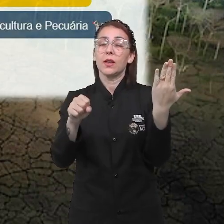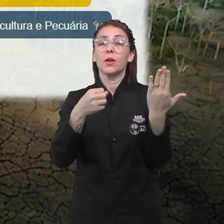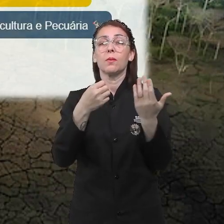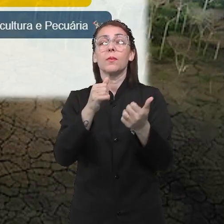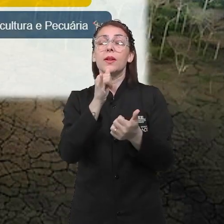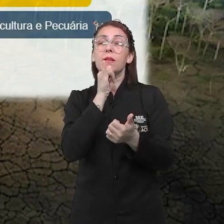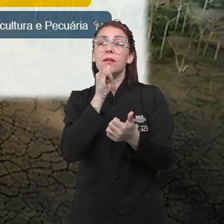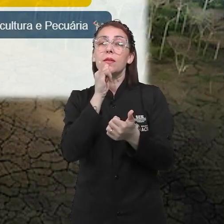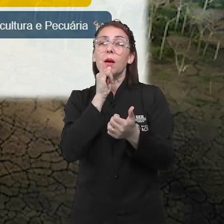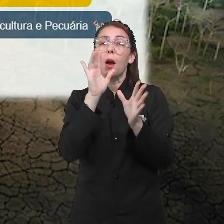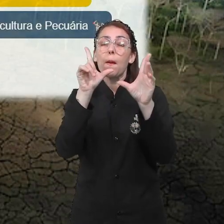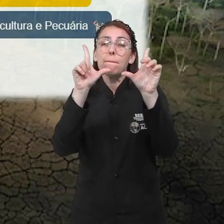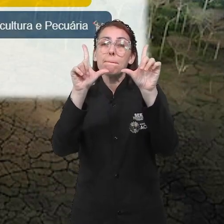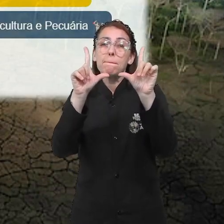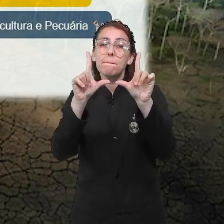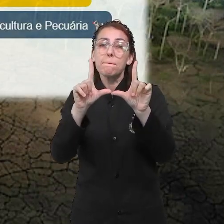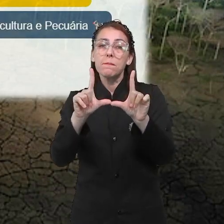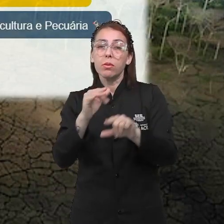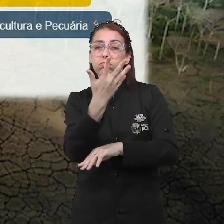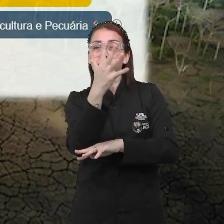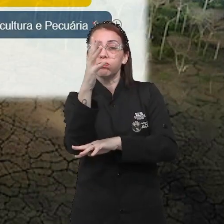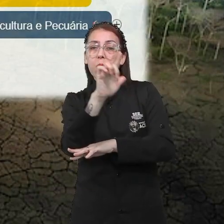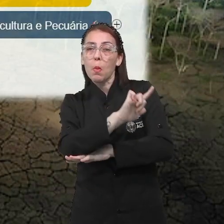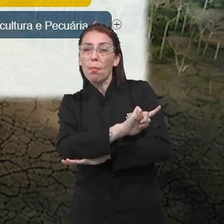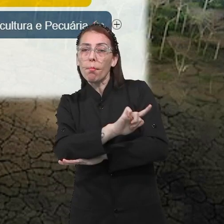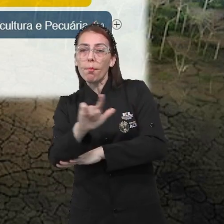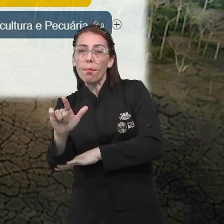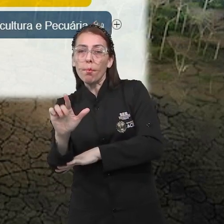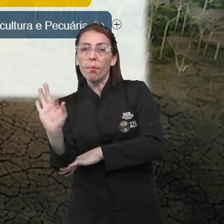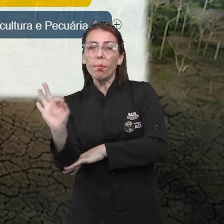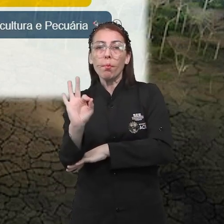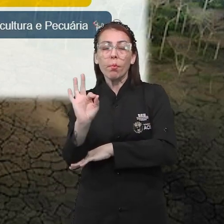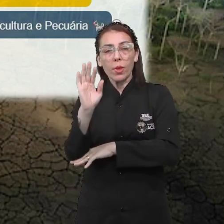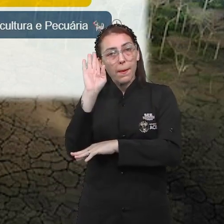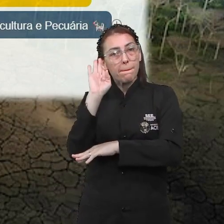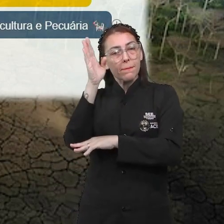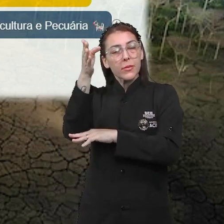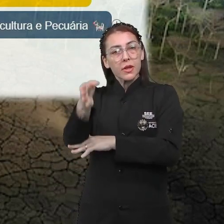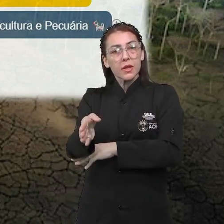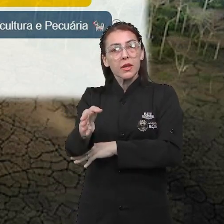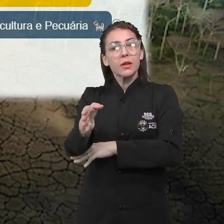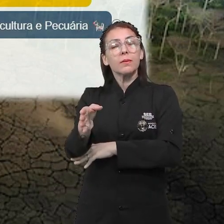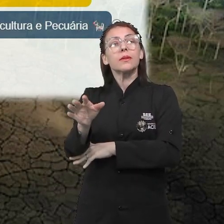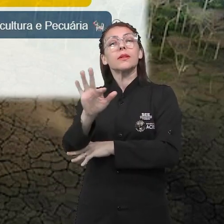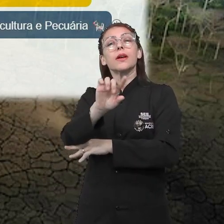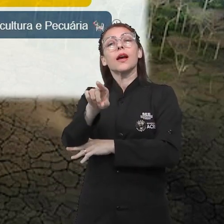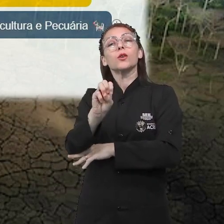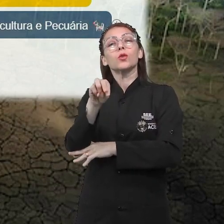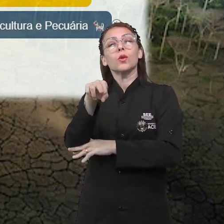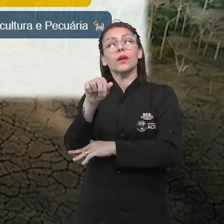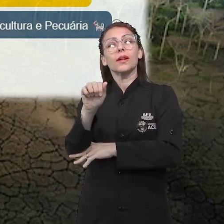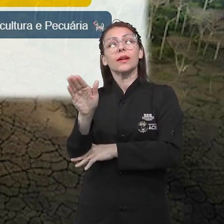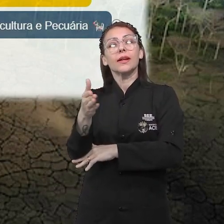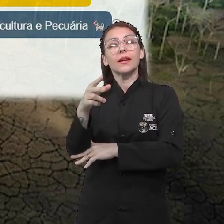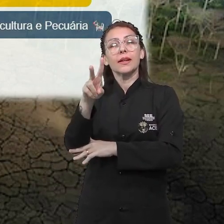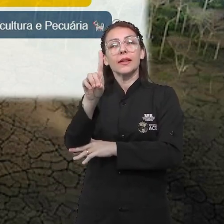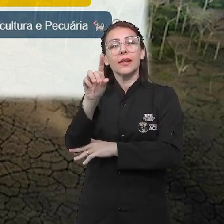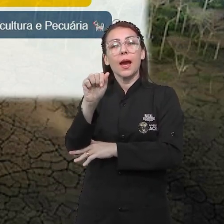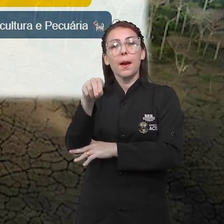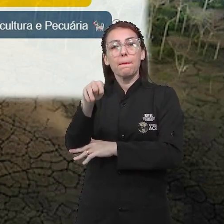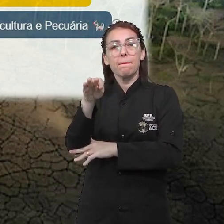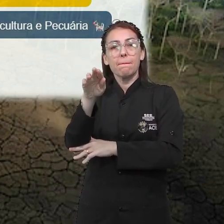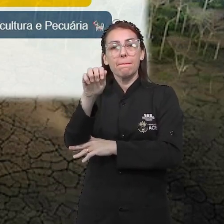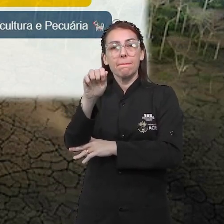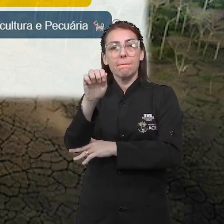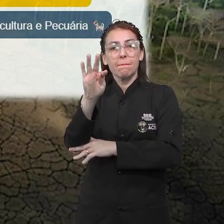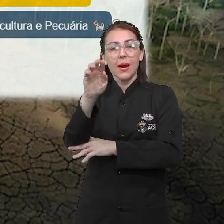a pouca cobertura de área vegetal nativa, principalmente na zona da mata brasileira. E